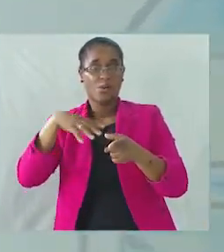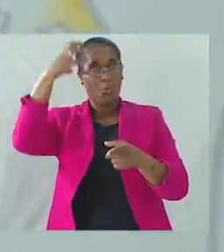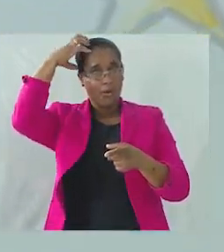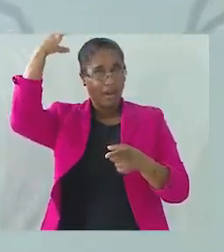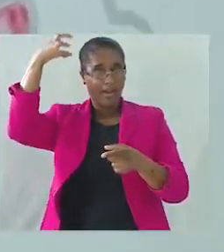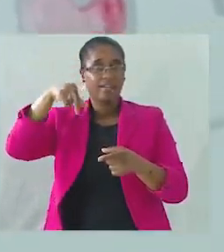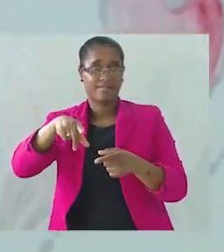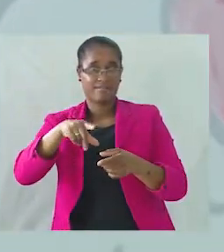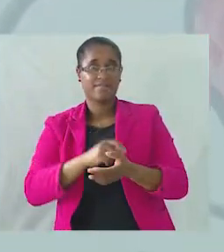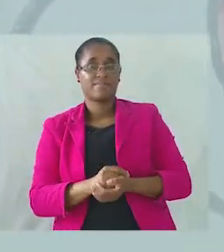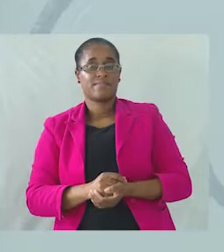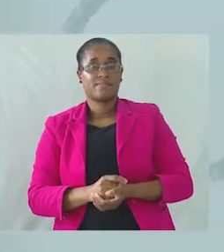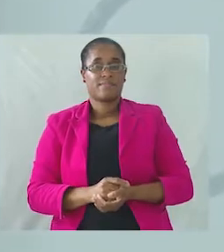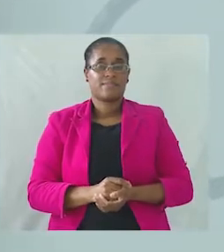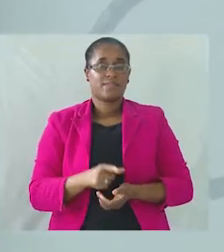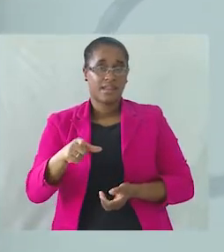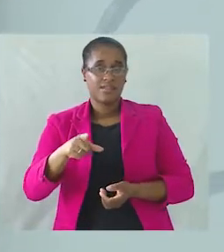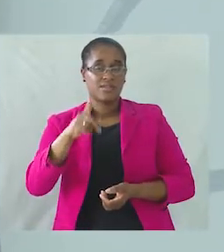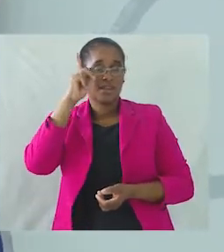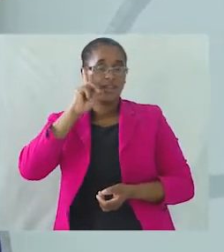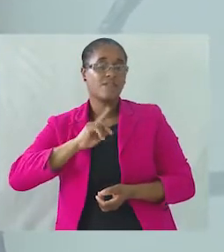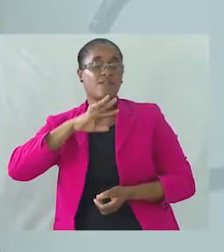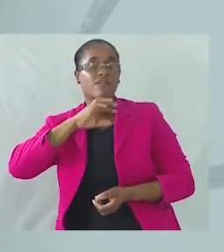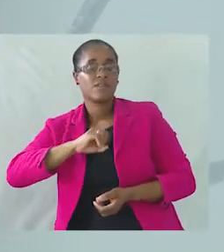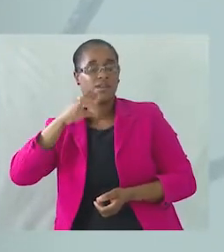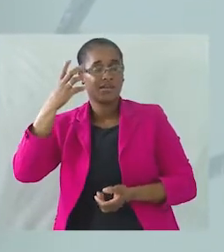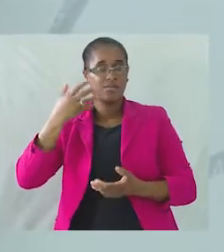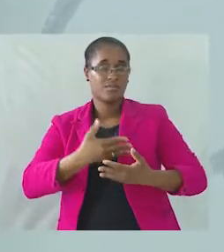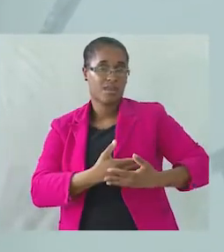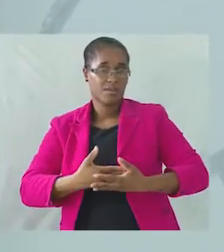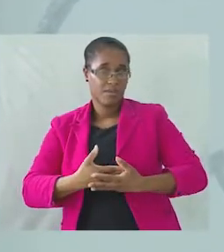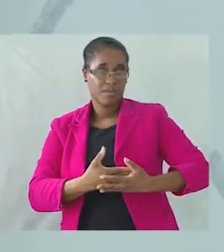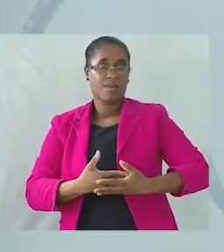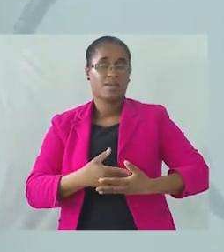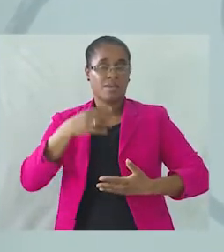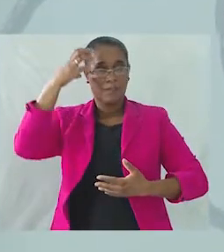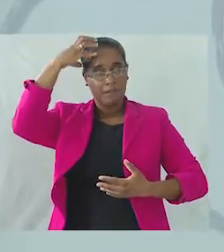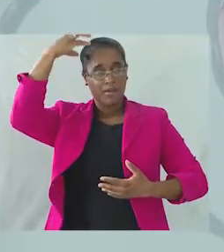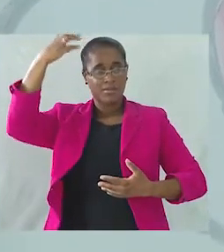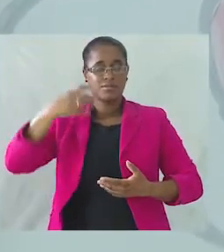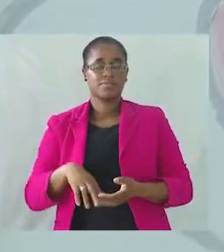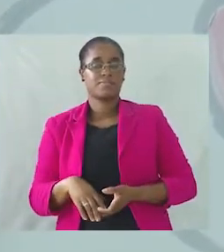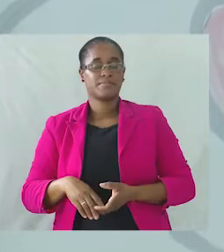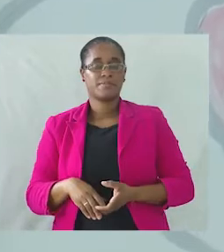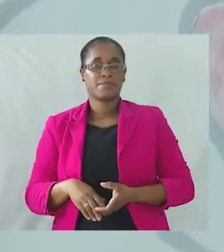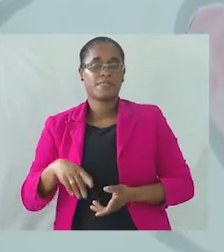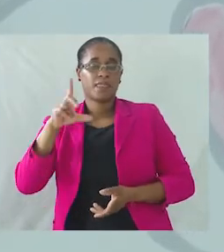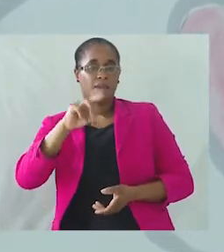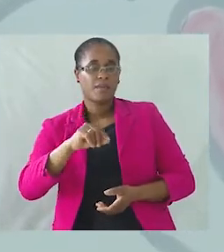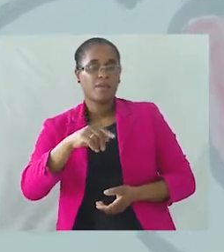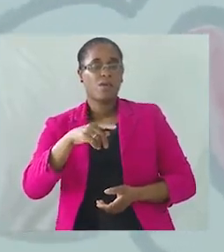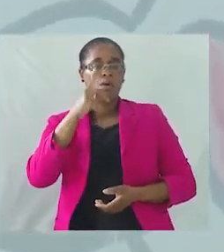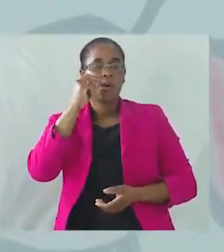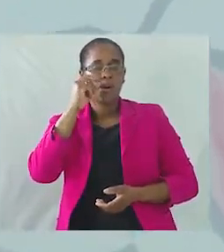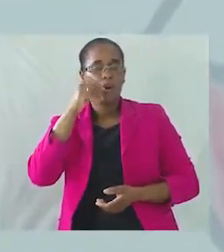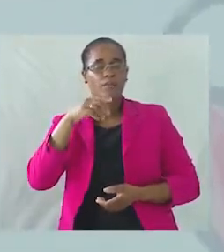Temos ali também o príncipe, que ainda é bebê. E temos ali o barbeiro, que